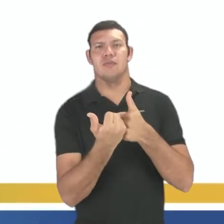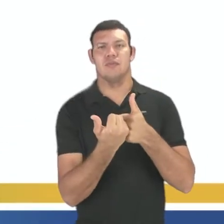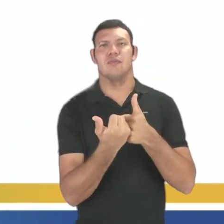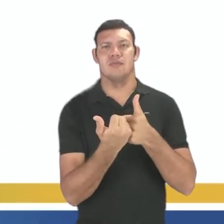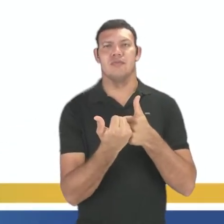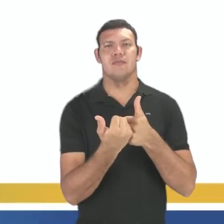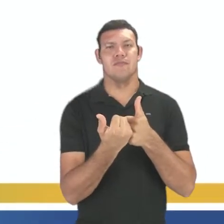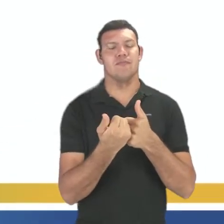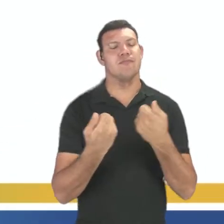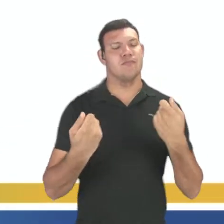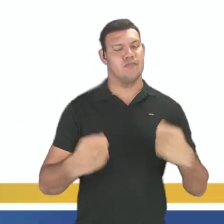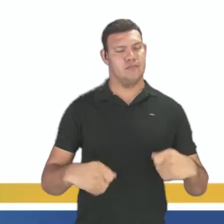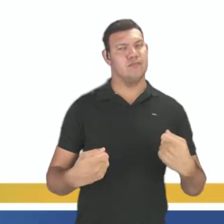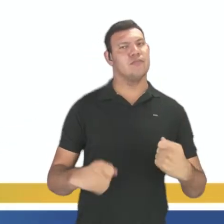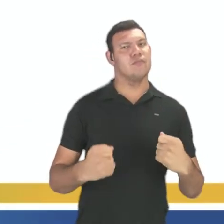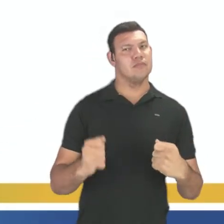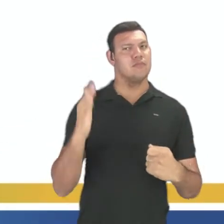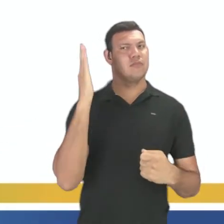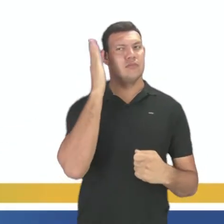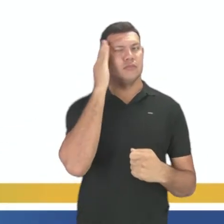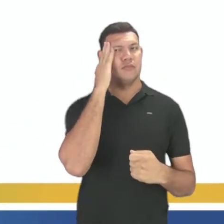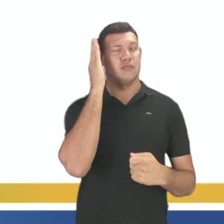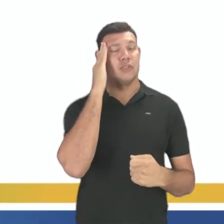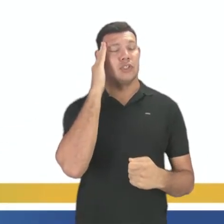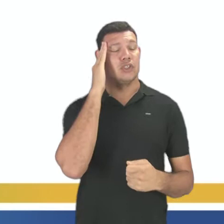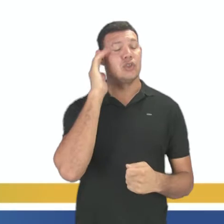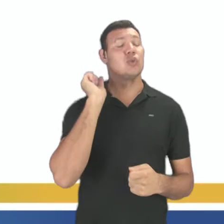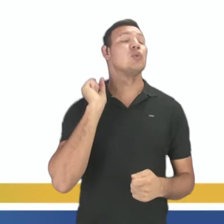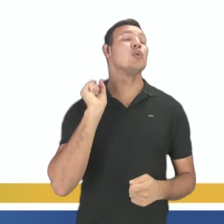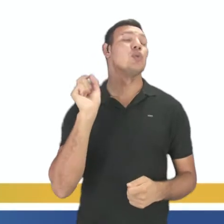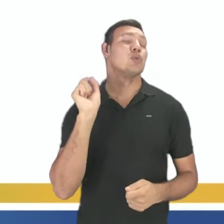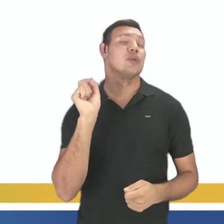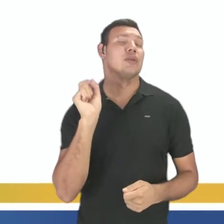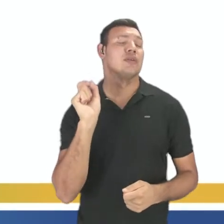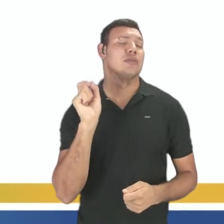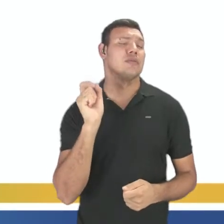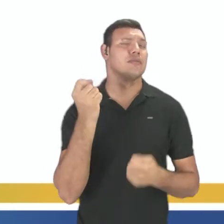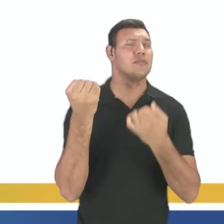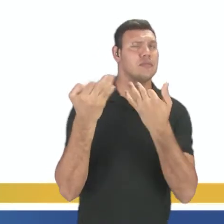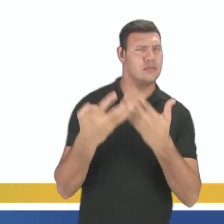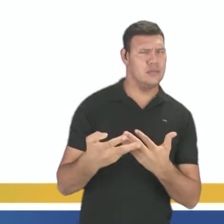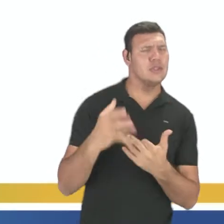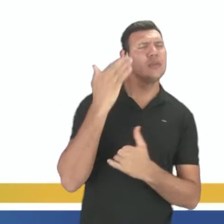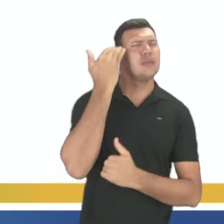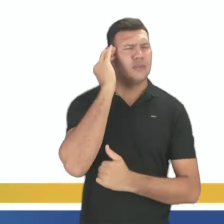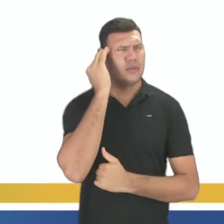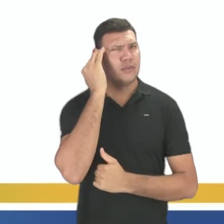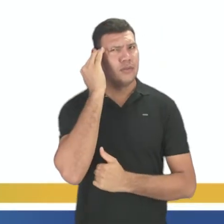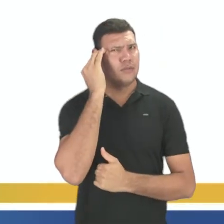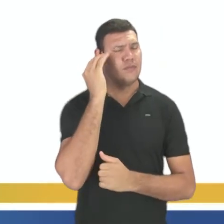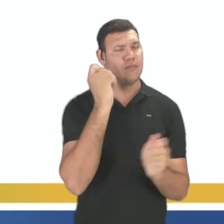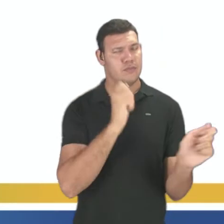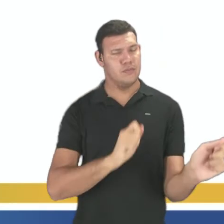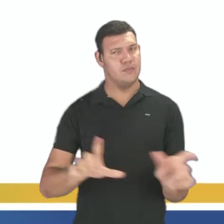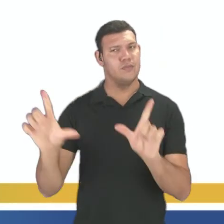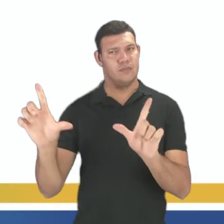gente tem que saber do que nós estamos falando, ok? Conseguiram entender essa parte? Então vamos